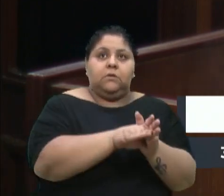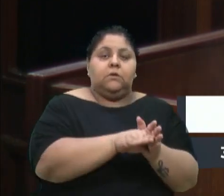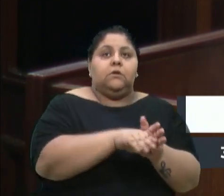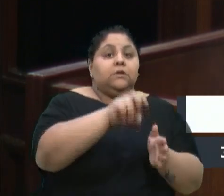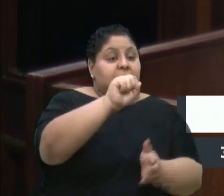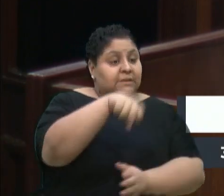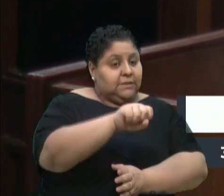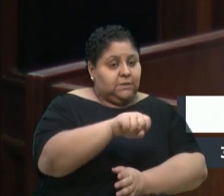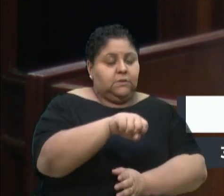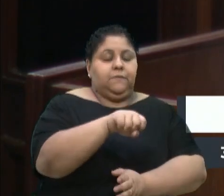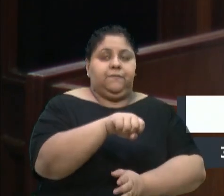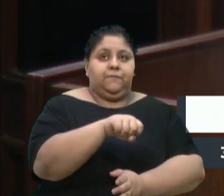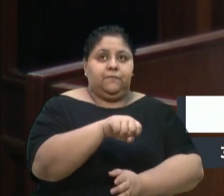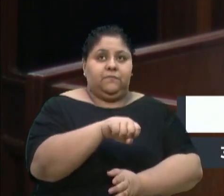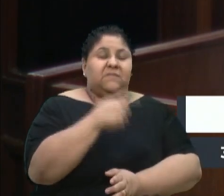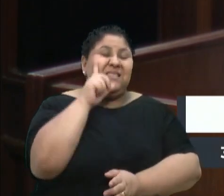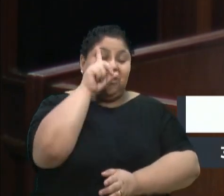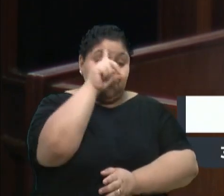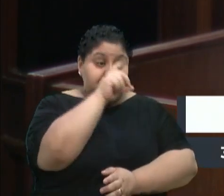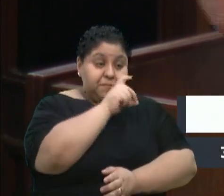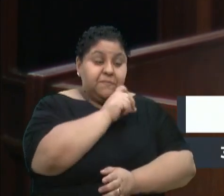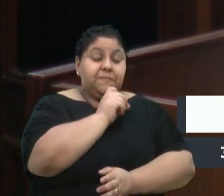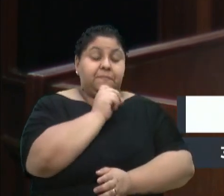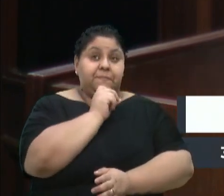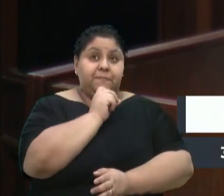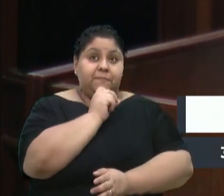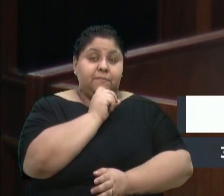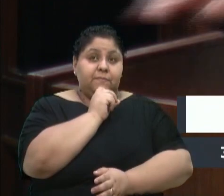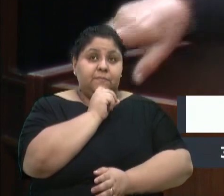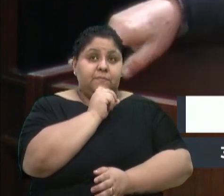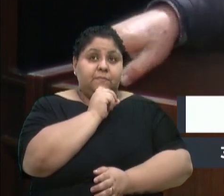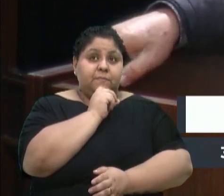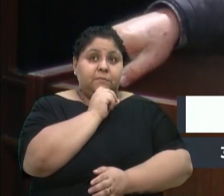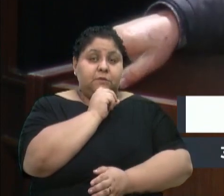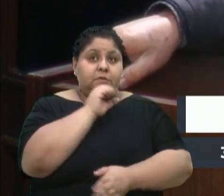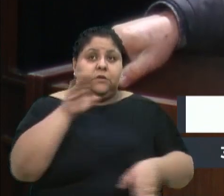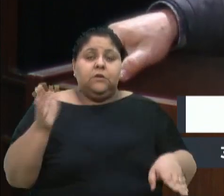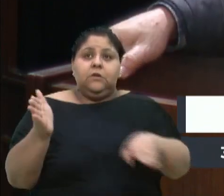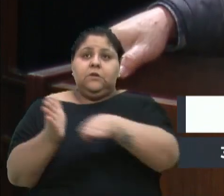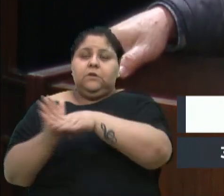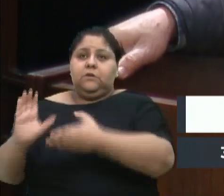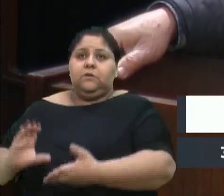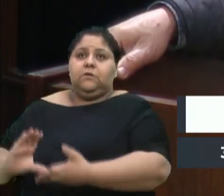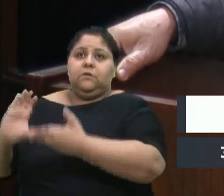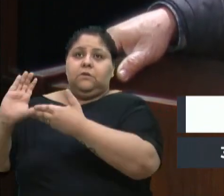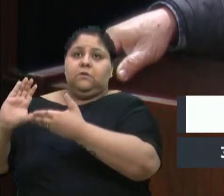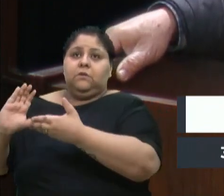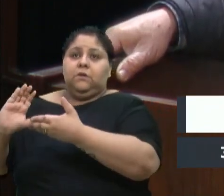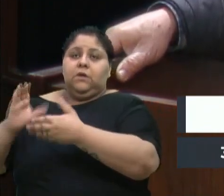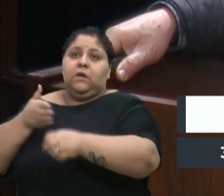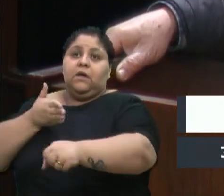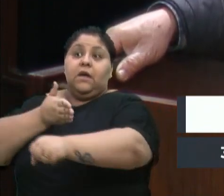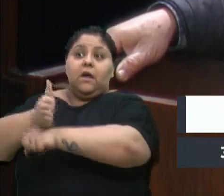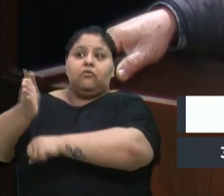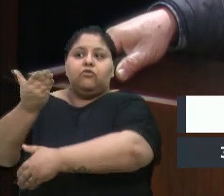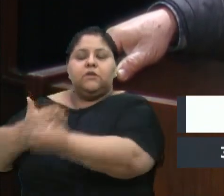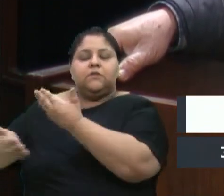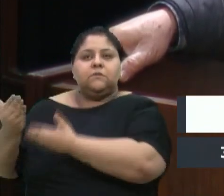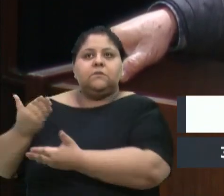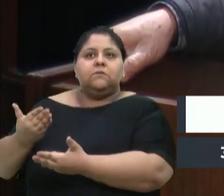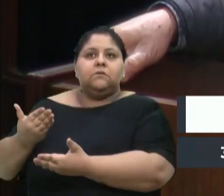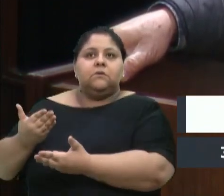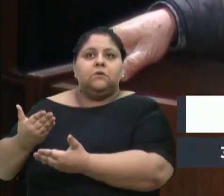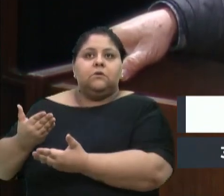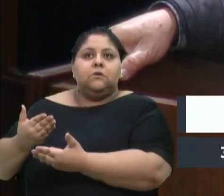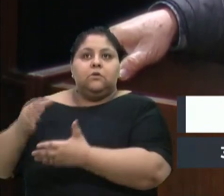realmente há dificuldade, vai para o conselho bate o martelo e será atendido. Por